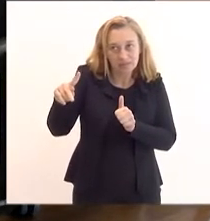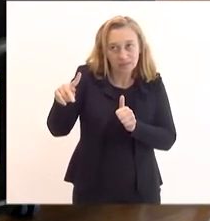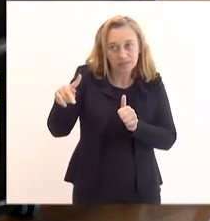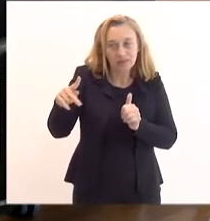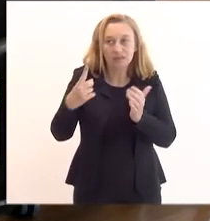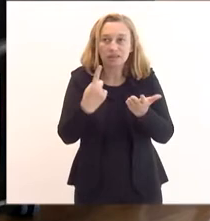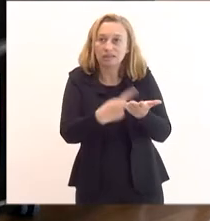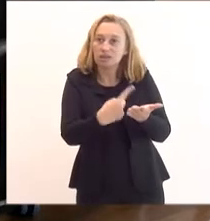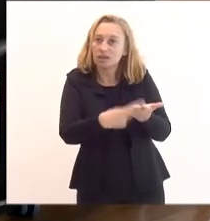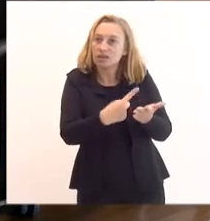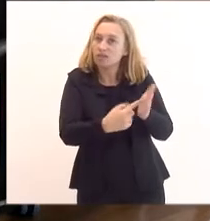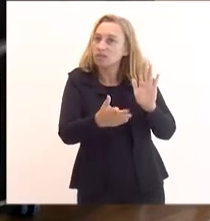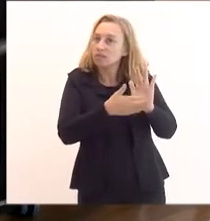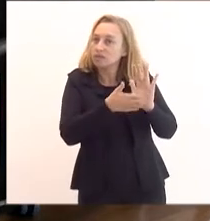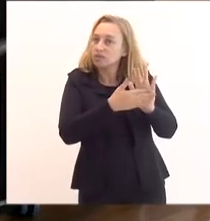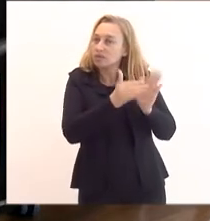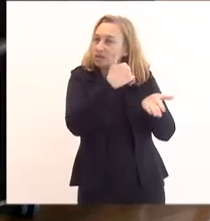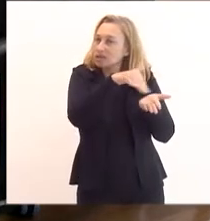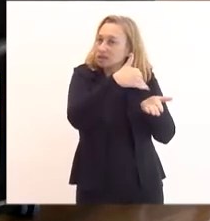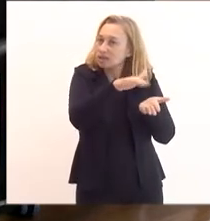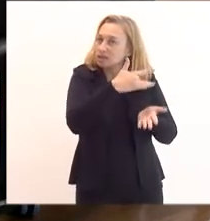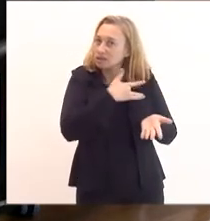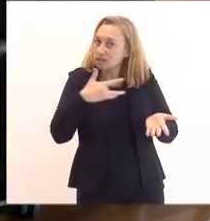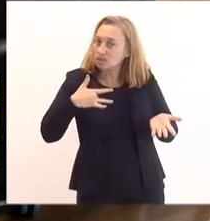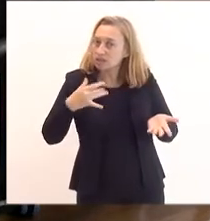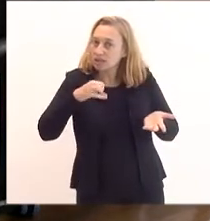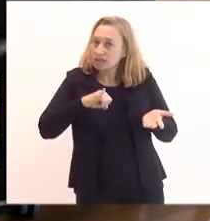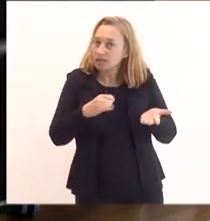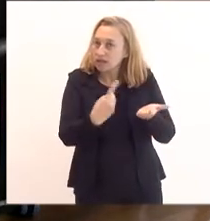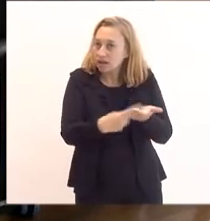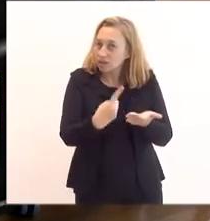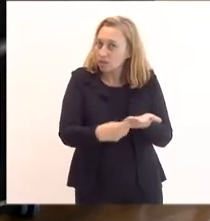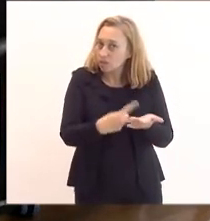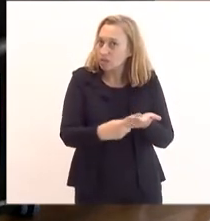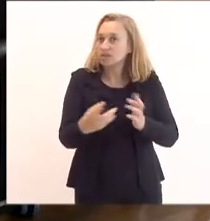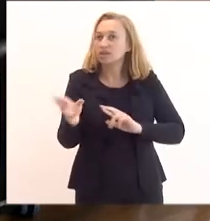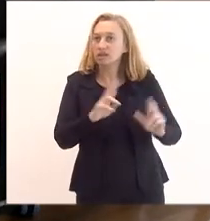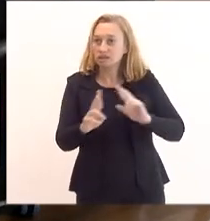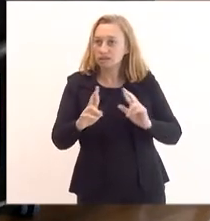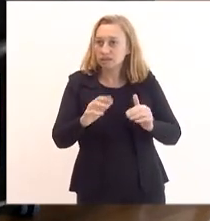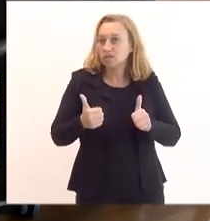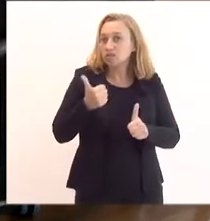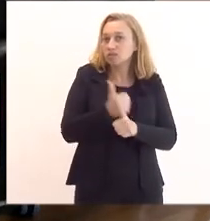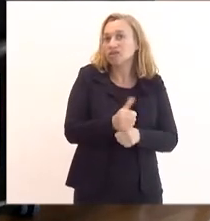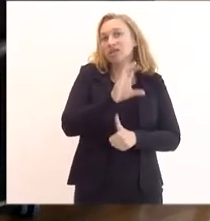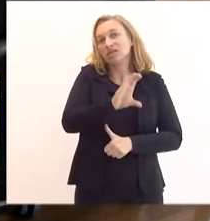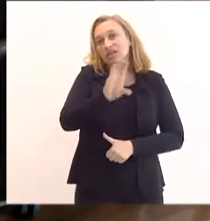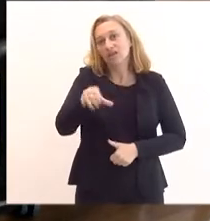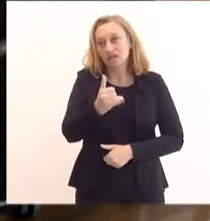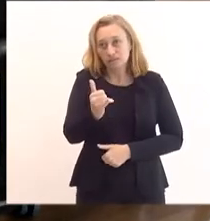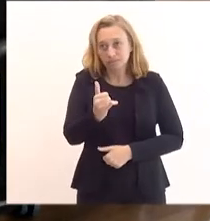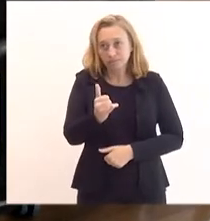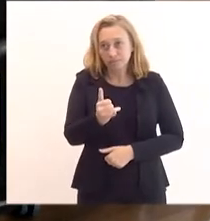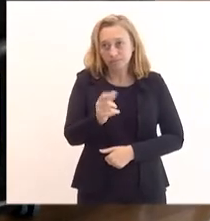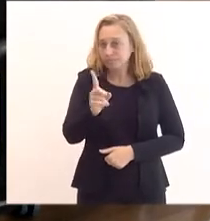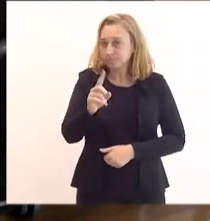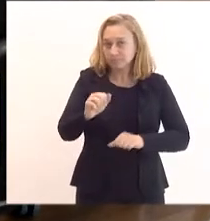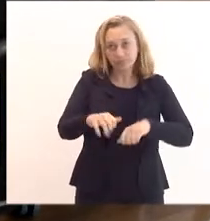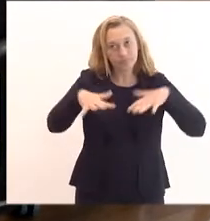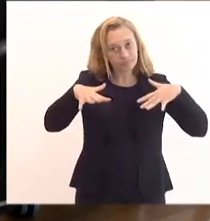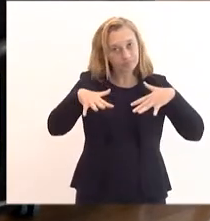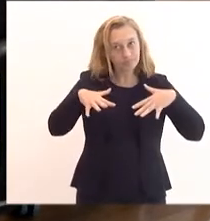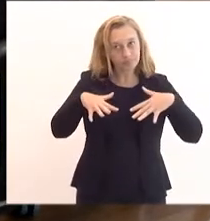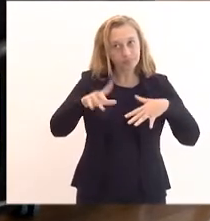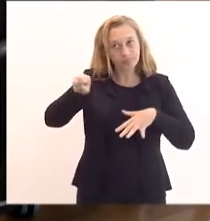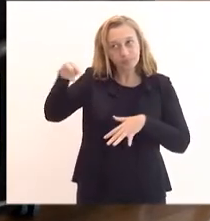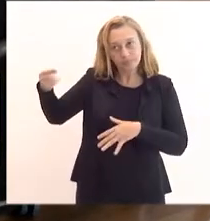a proposta da Secretaria de Saúde. É isso. E se acorda em relação ao substitutivo na CCJ. No plenário,